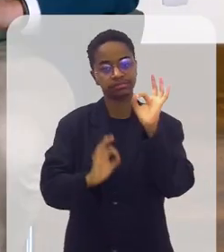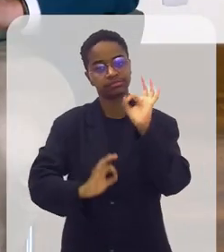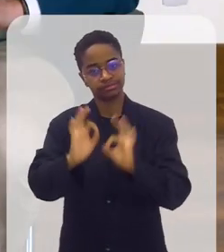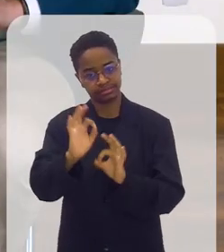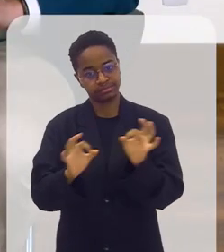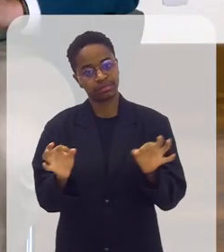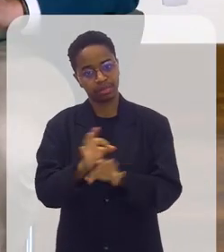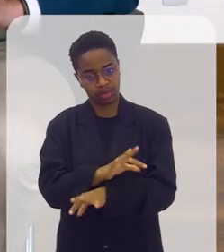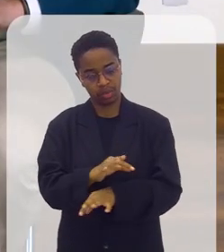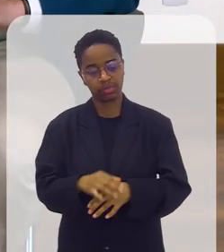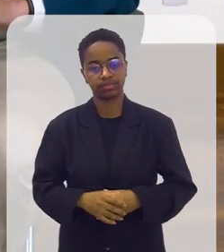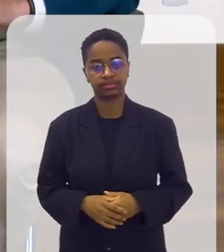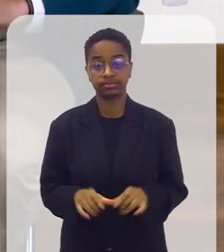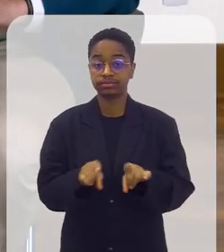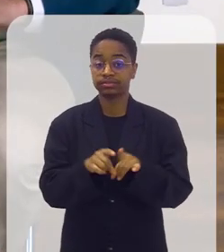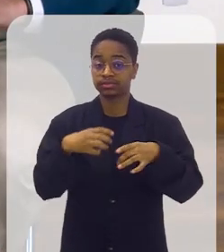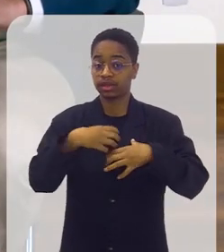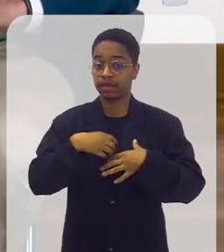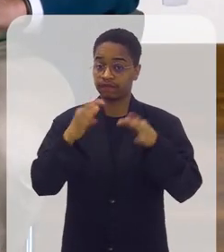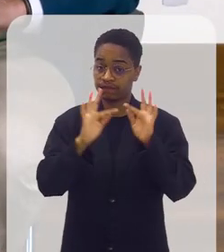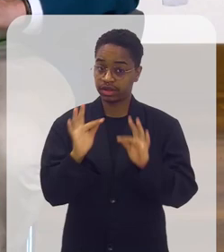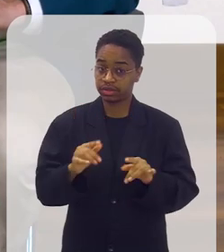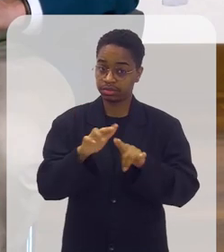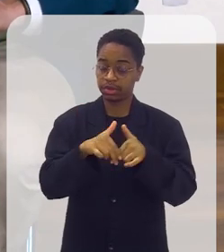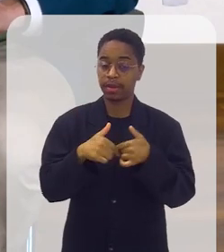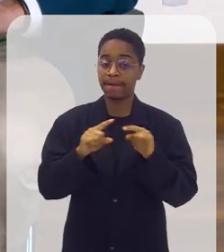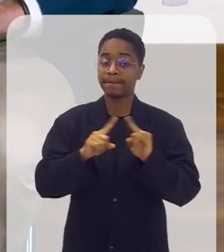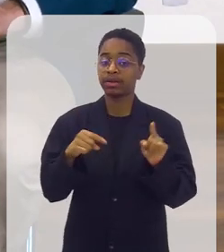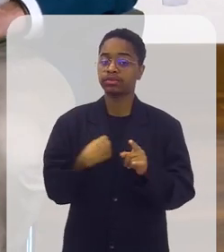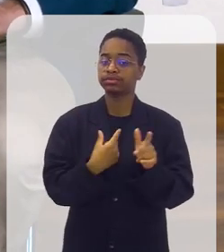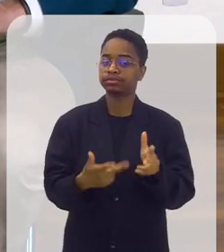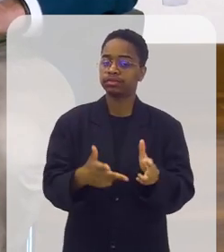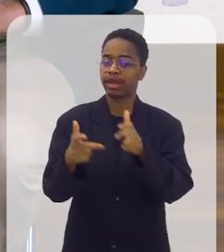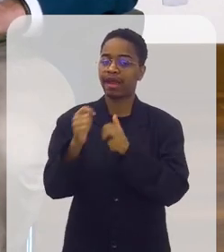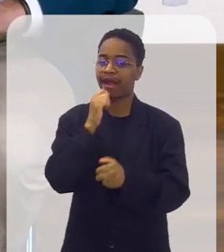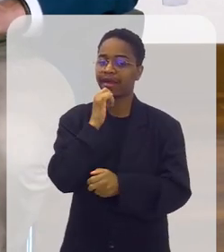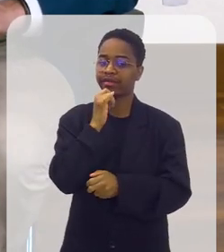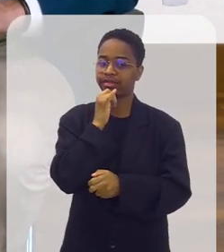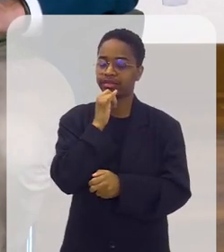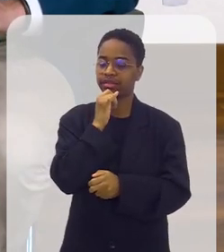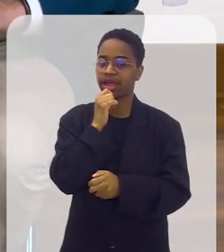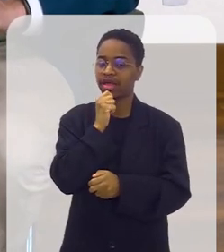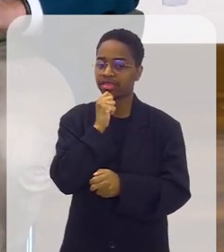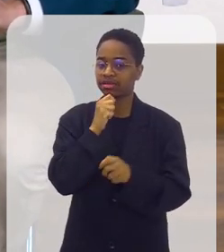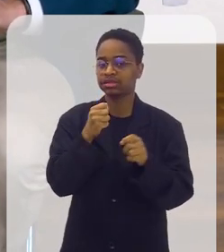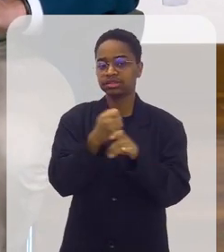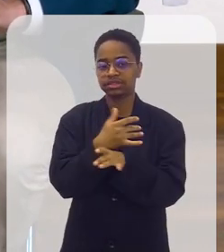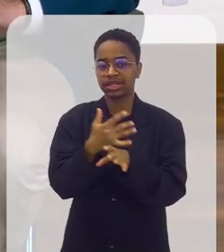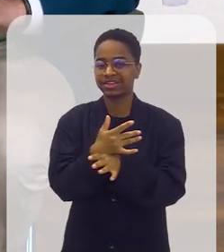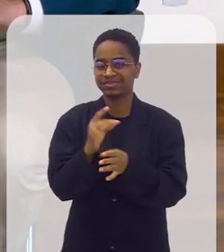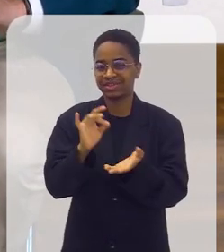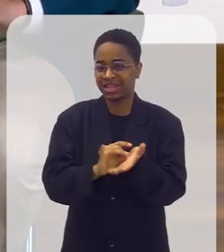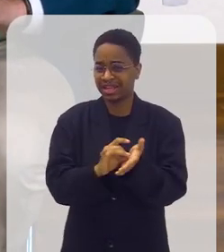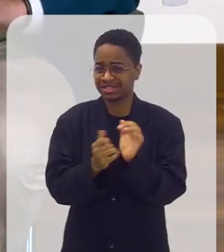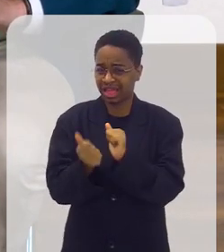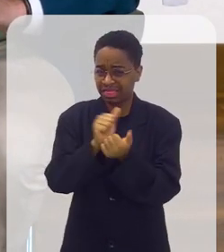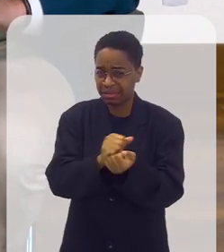já estão instaladas as barras, a gente fica feliz com isso. Mas a gente vê que as cidades ainda não estão